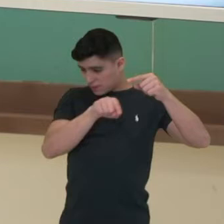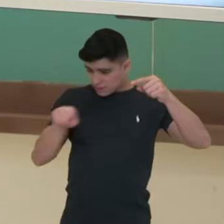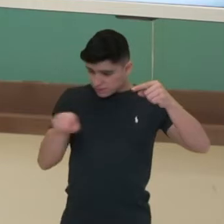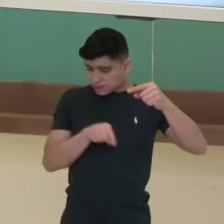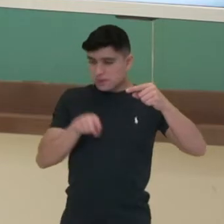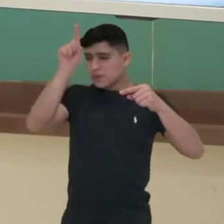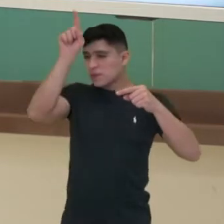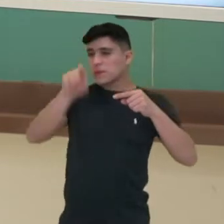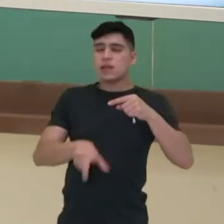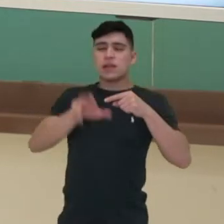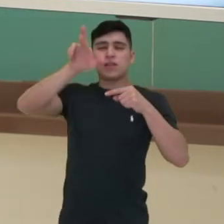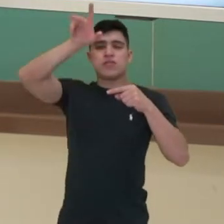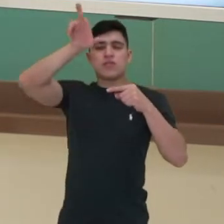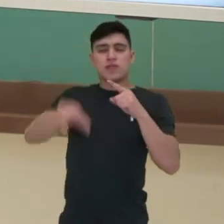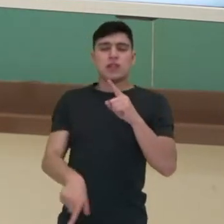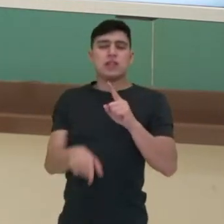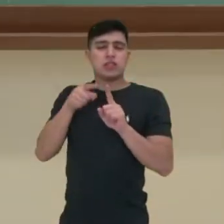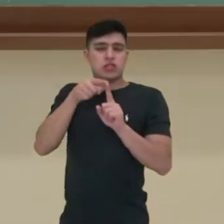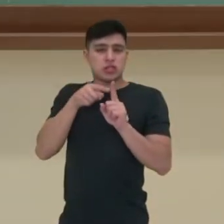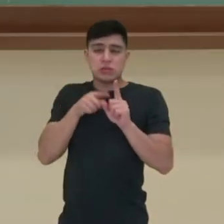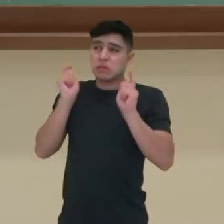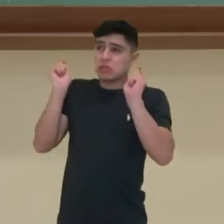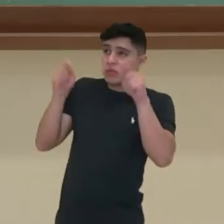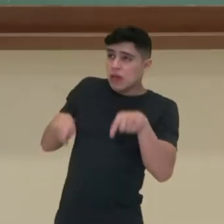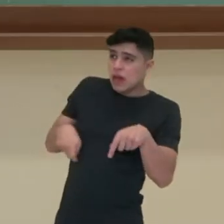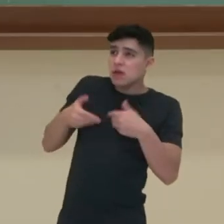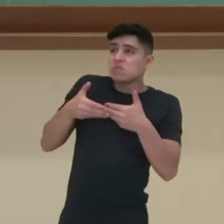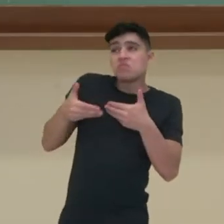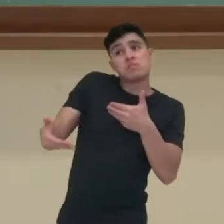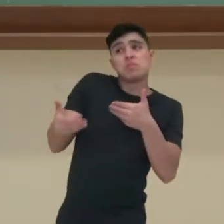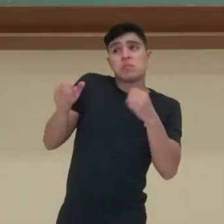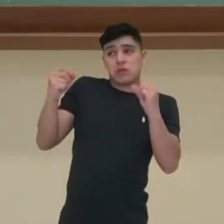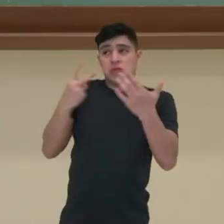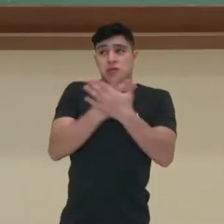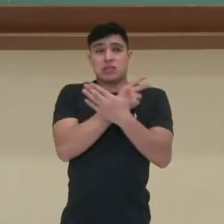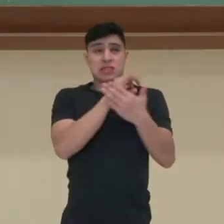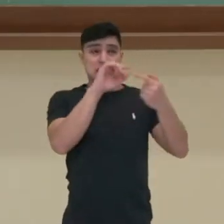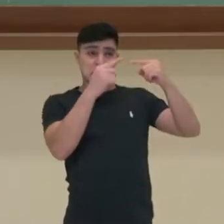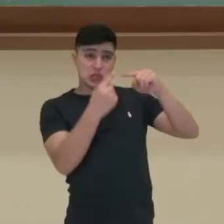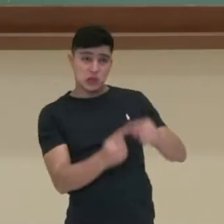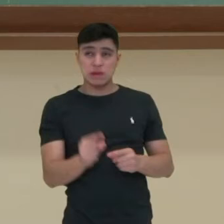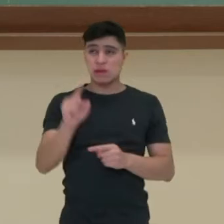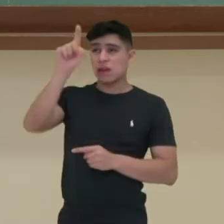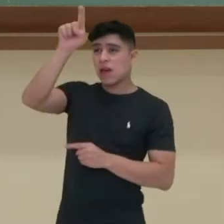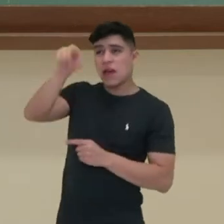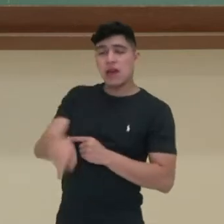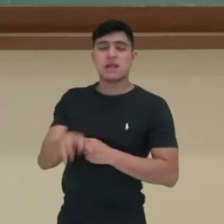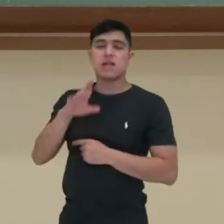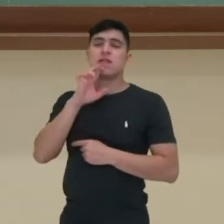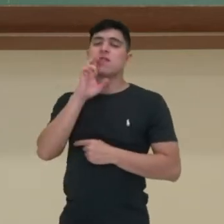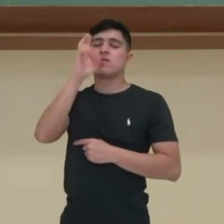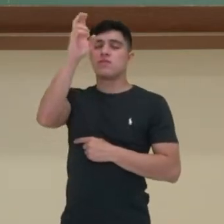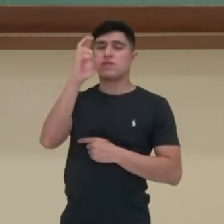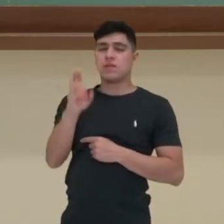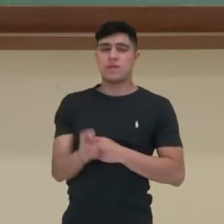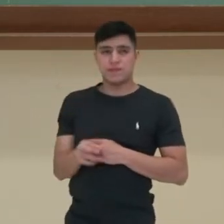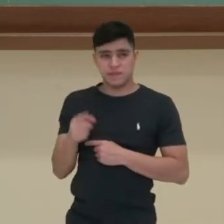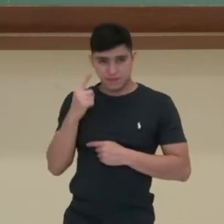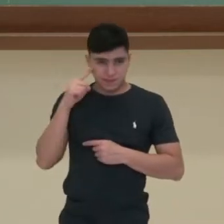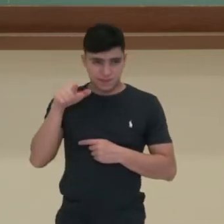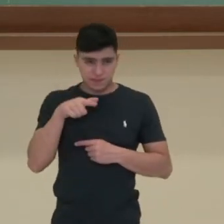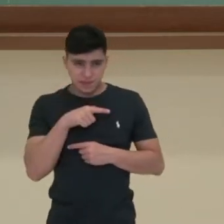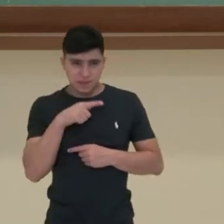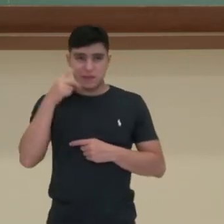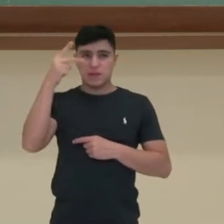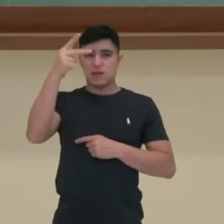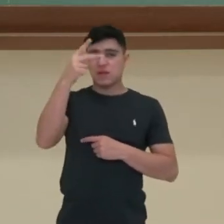nos gametas formados, nos possíveis gametas formados a partir daquele genótipo. Nesse caso, o que nós obtivemos aqui?